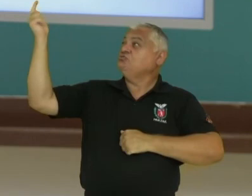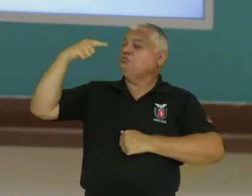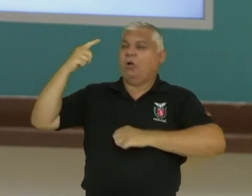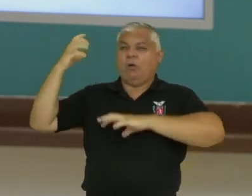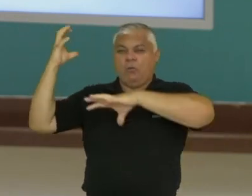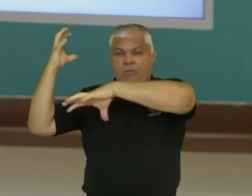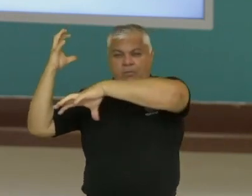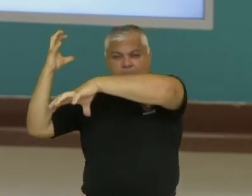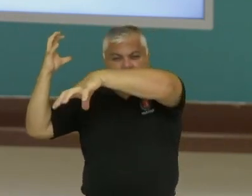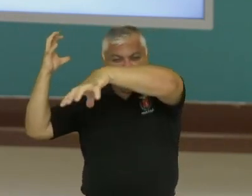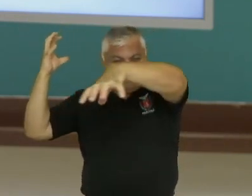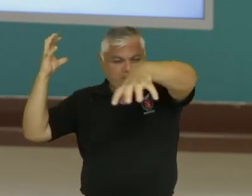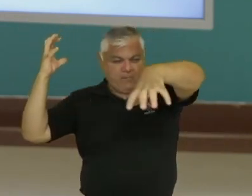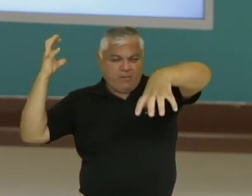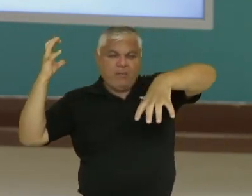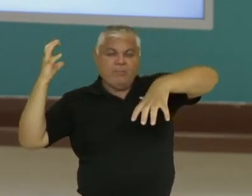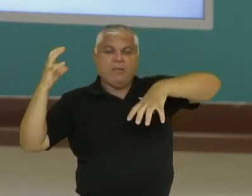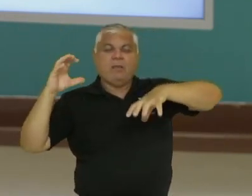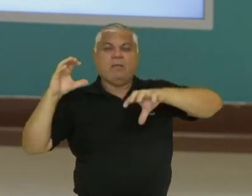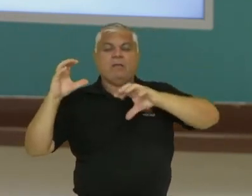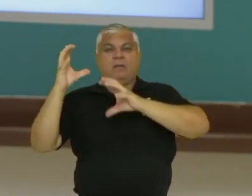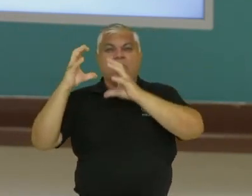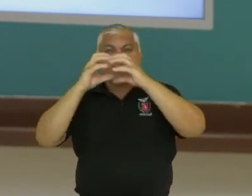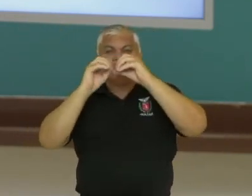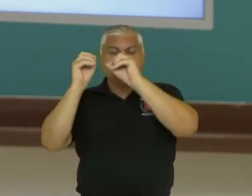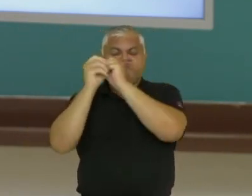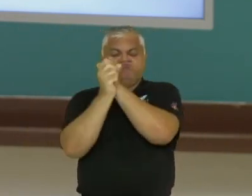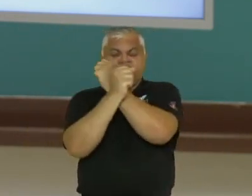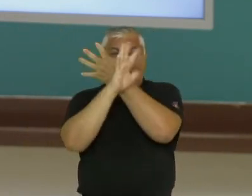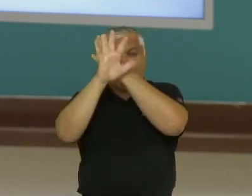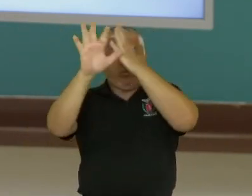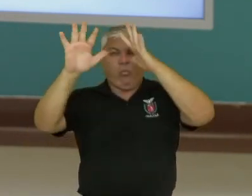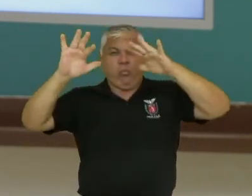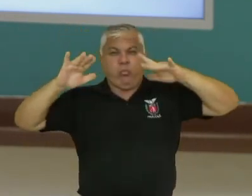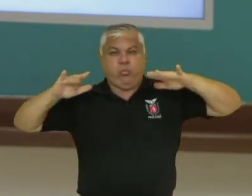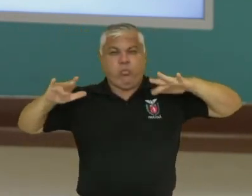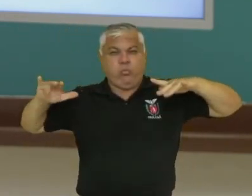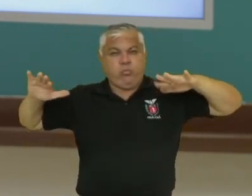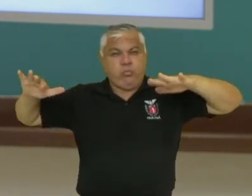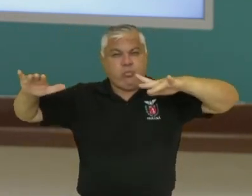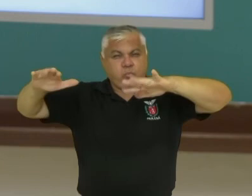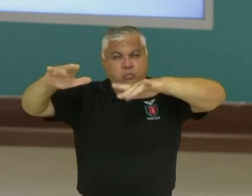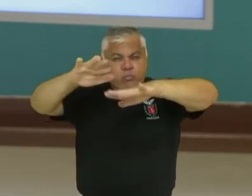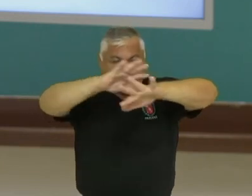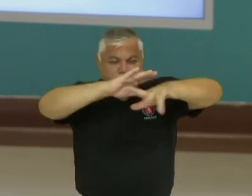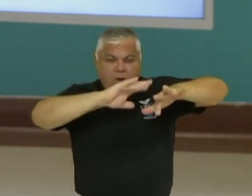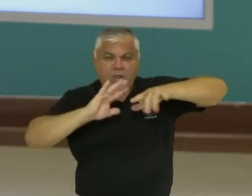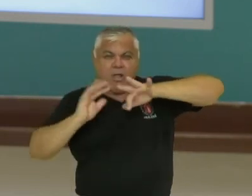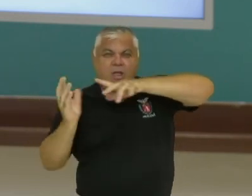grande estrela que explodiu e liberou a sua matéria por todo o espaço. E essa